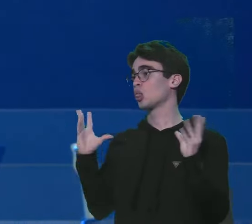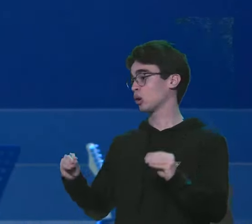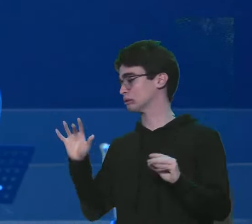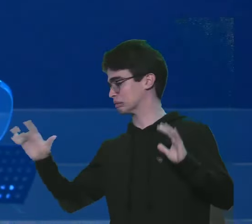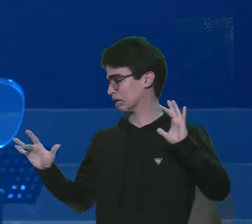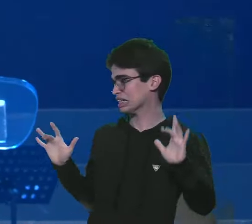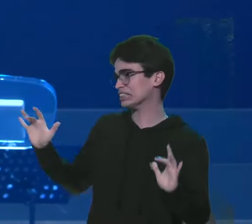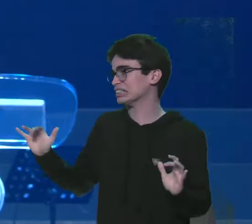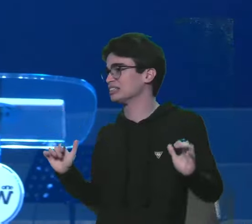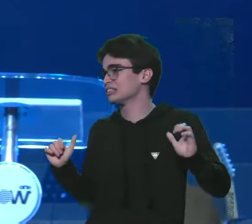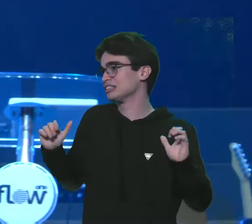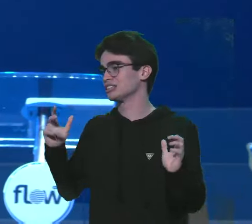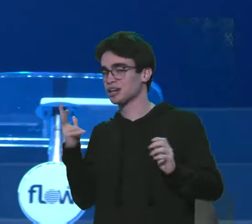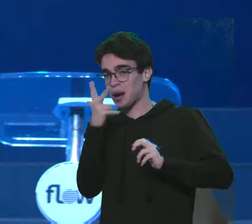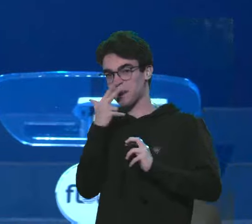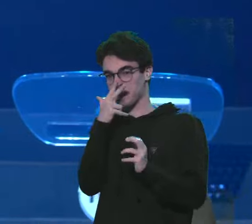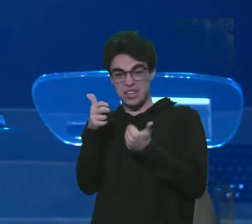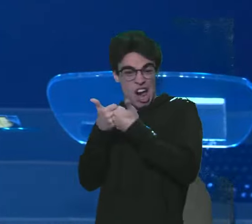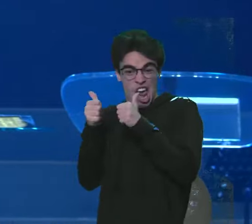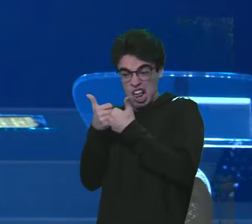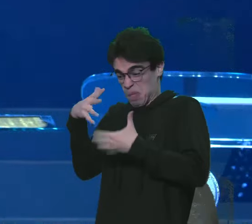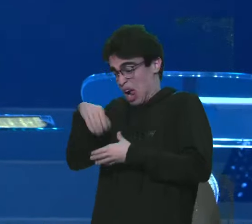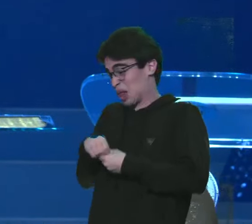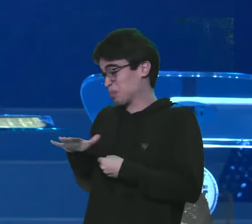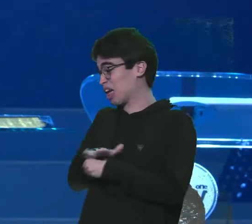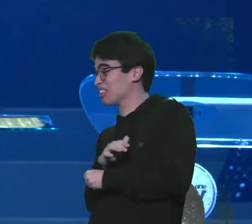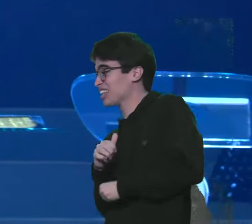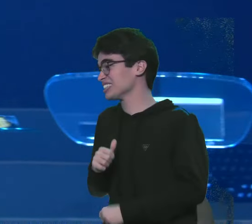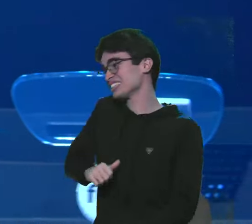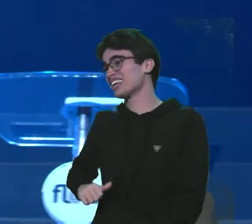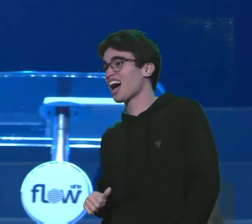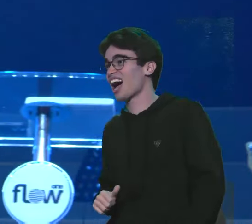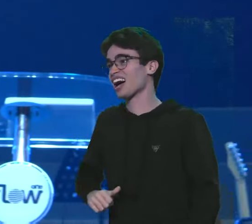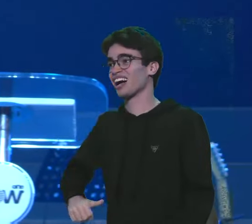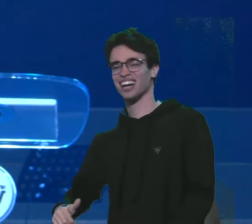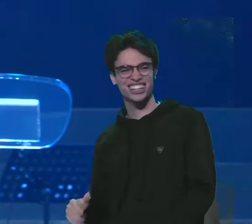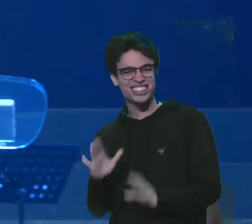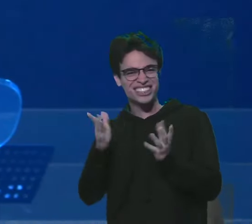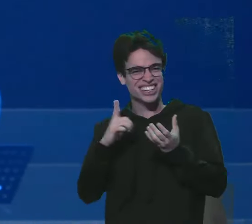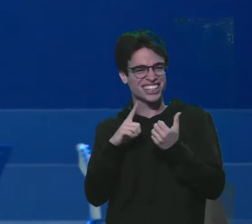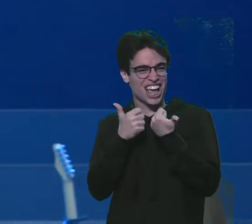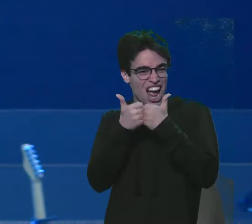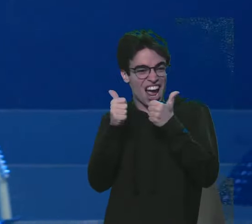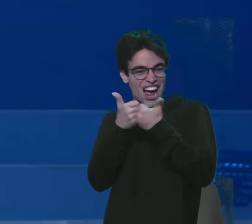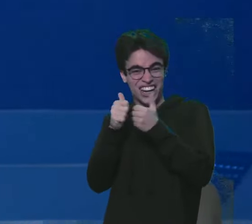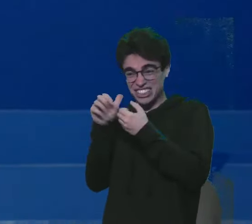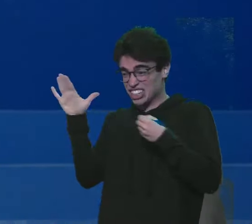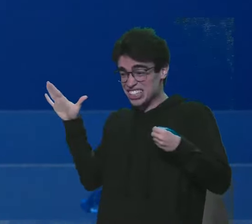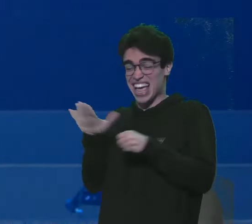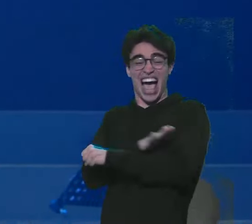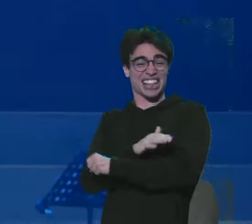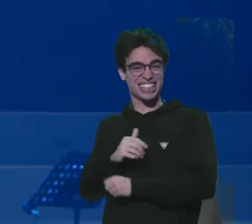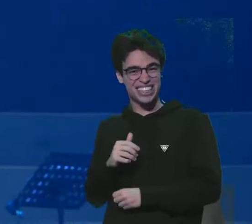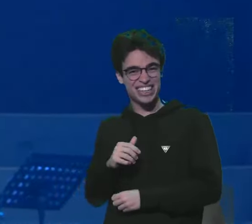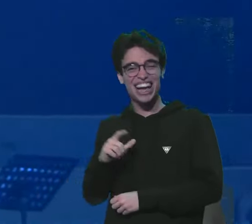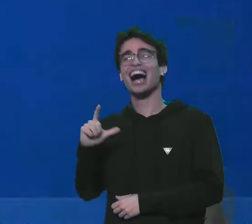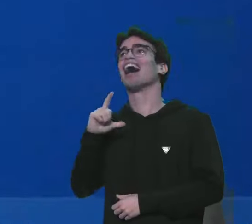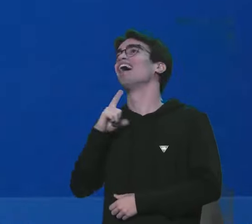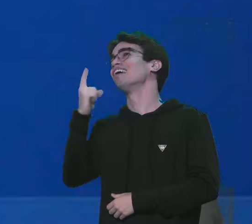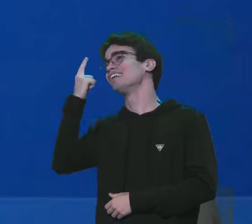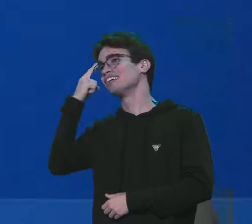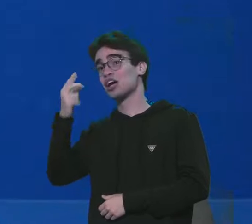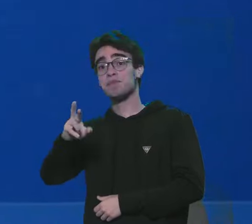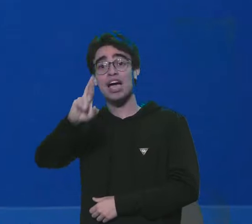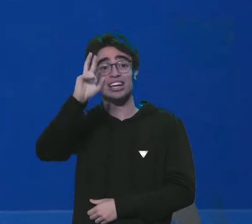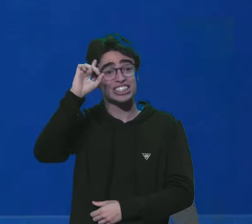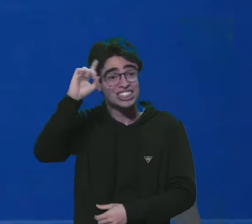se encostando, está igual o Inter 2 aqui, Jesus. Já pegou o Inter 2? Tem dias às